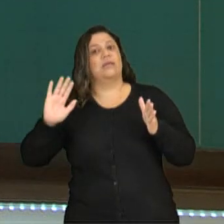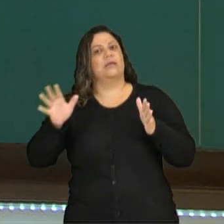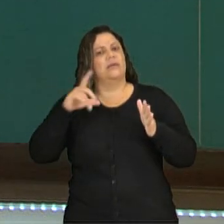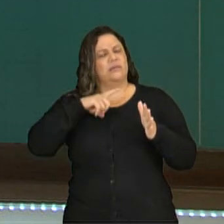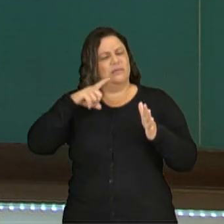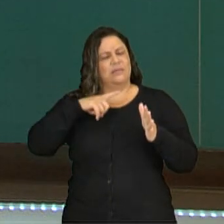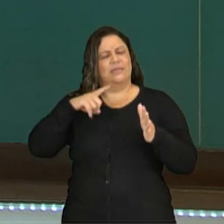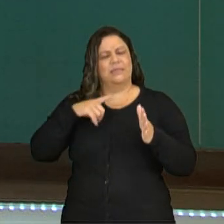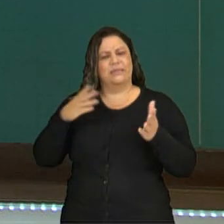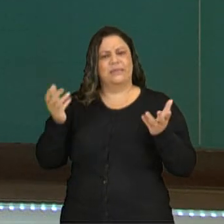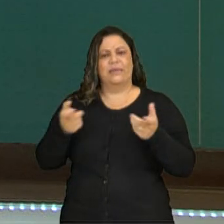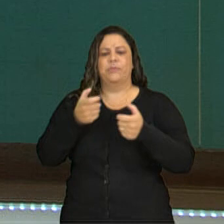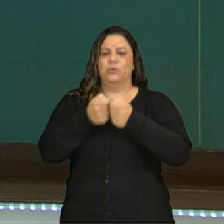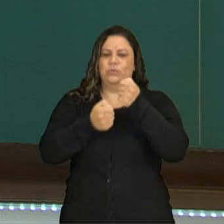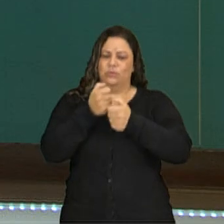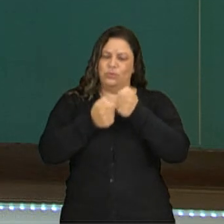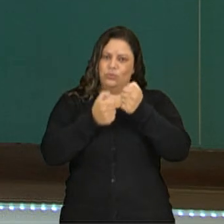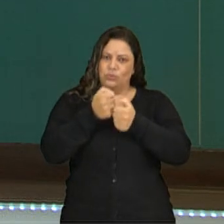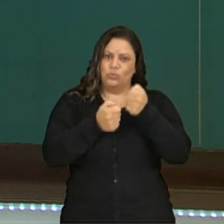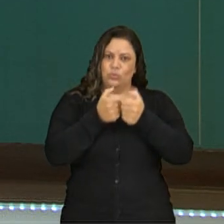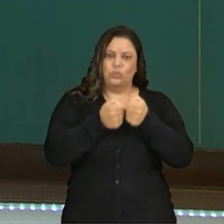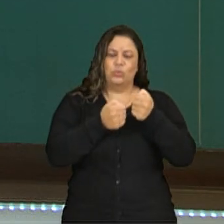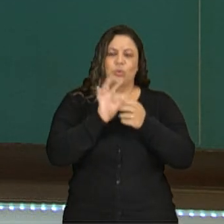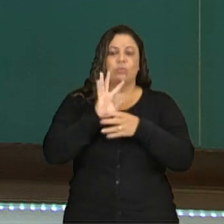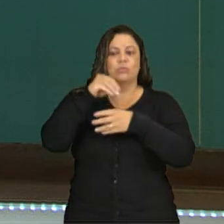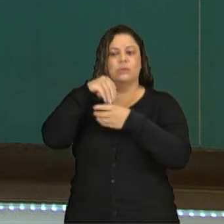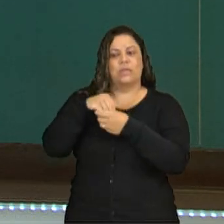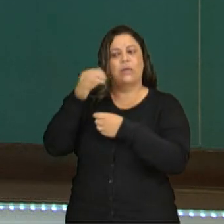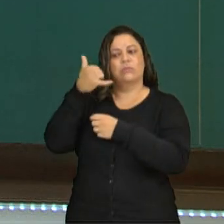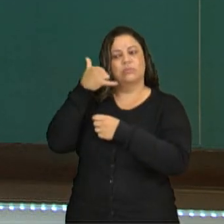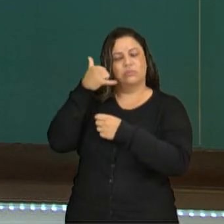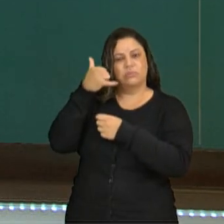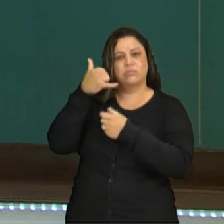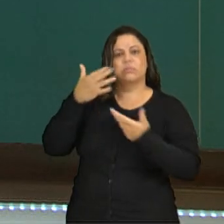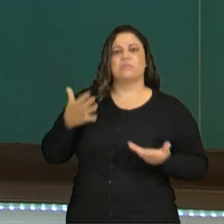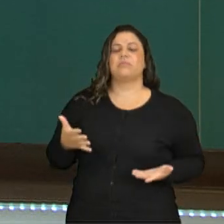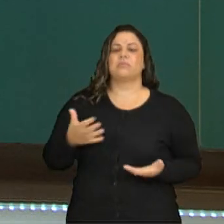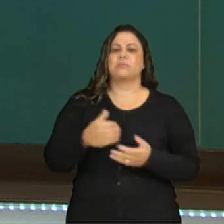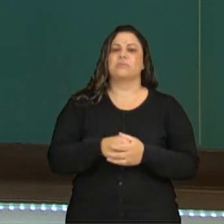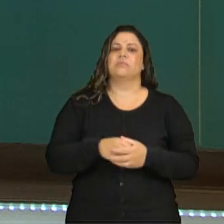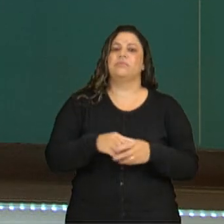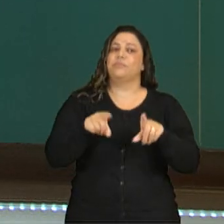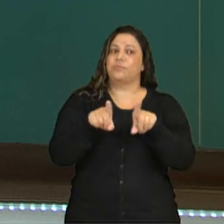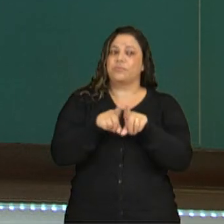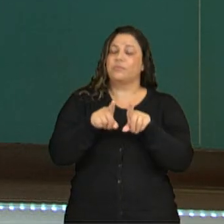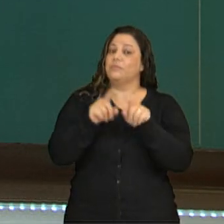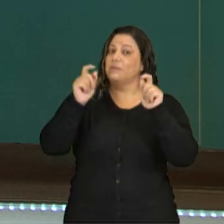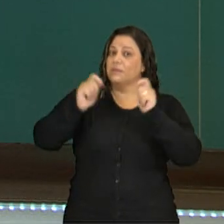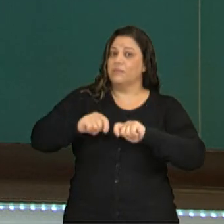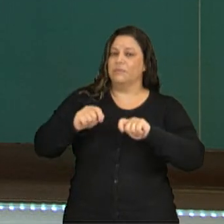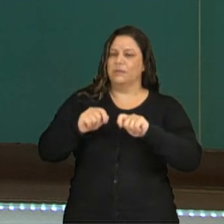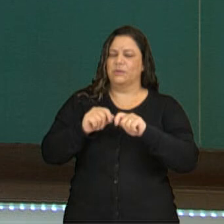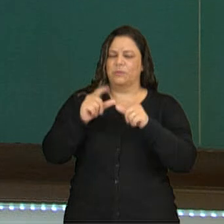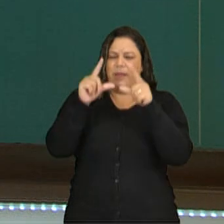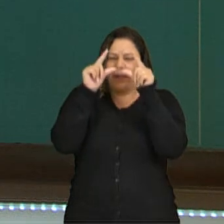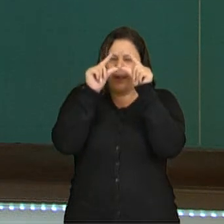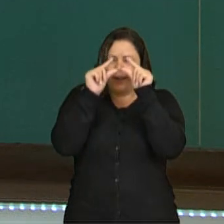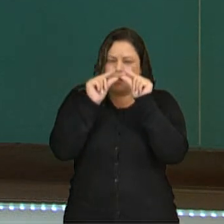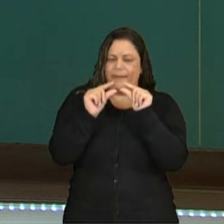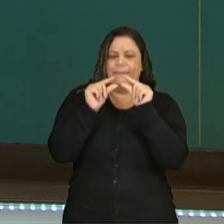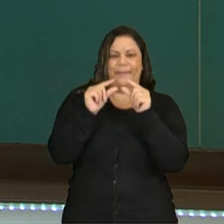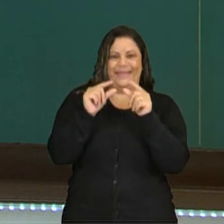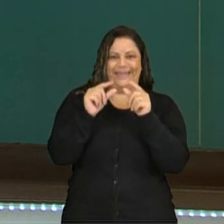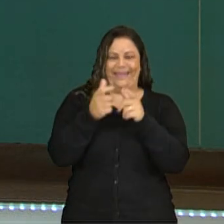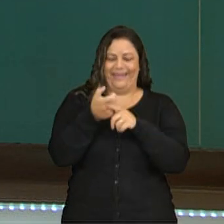teremos essa função de jogos eletrônicos incorporada no celular. Mesmo com a tela bem pequena